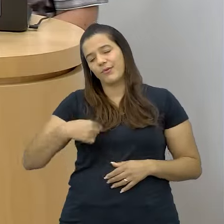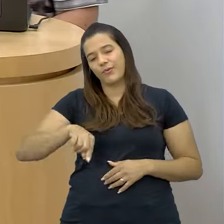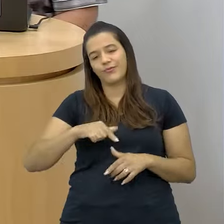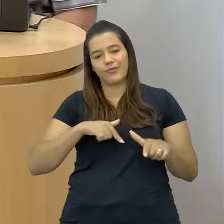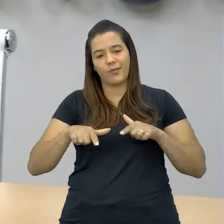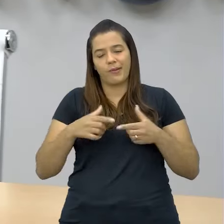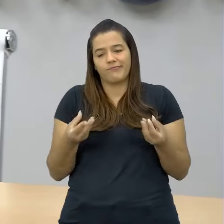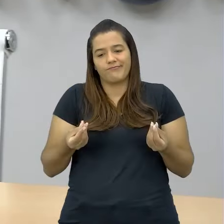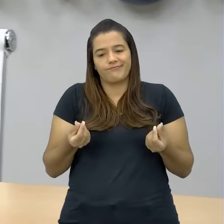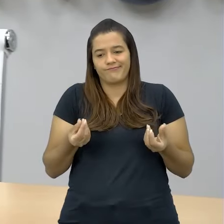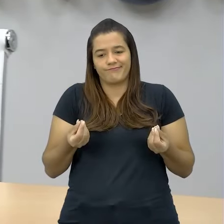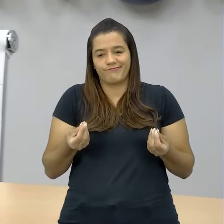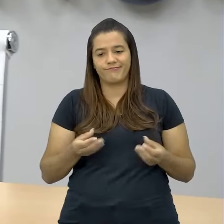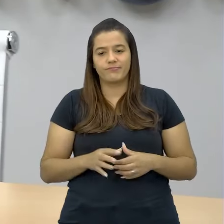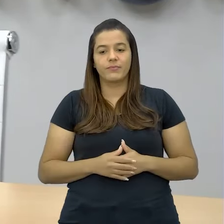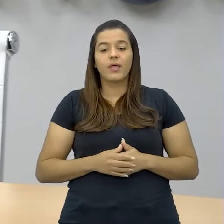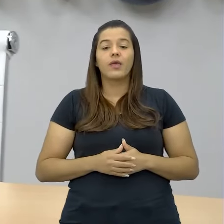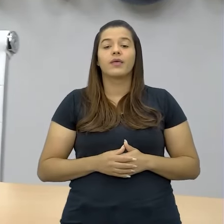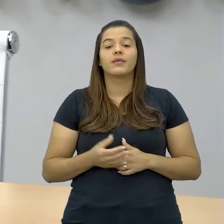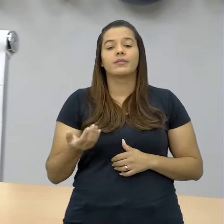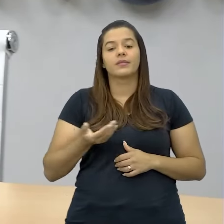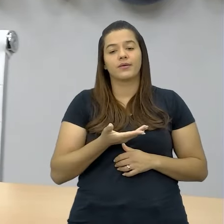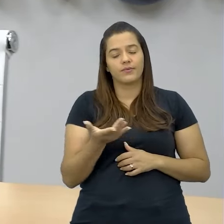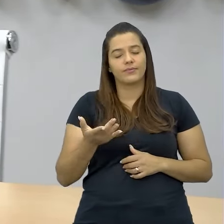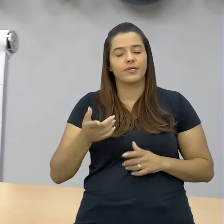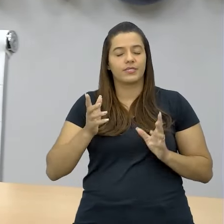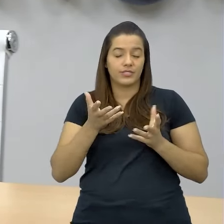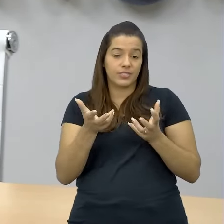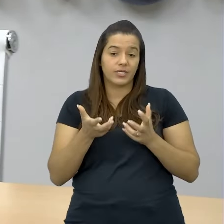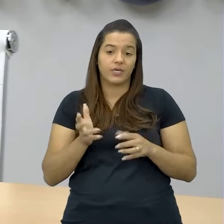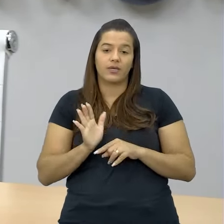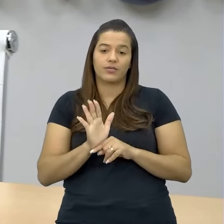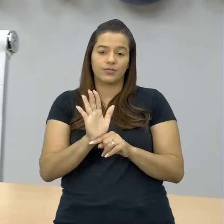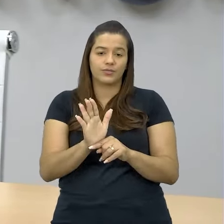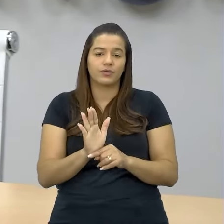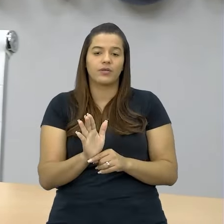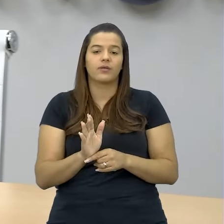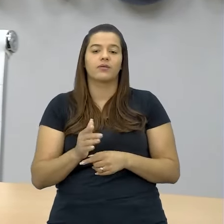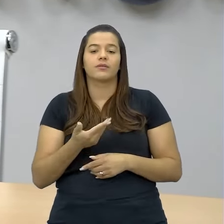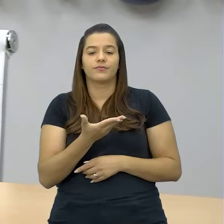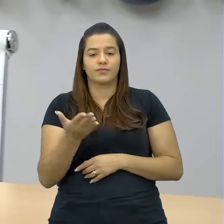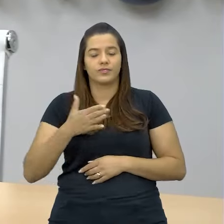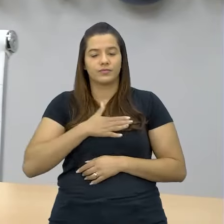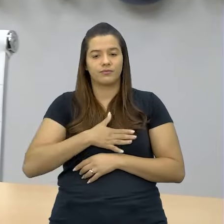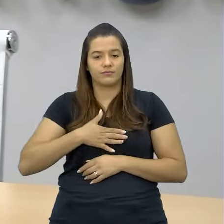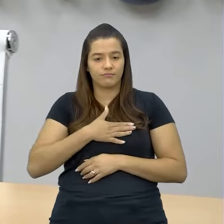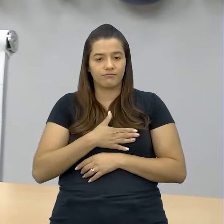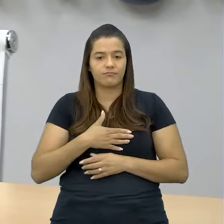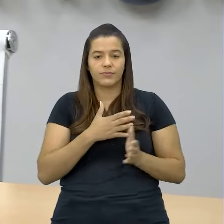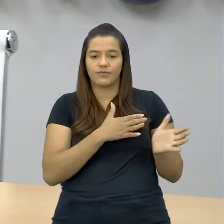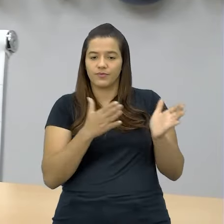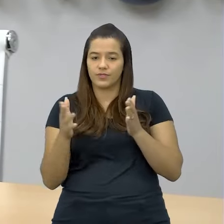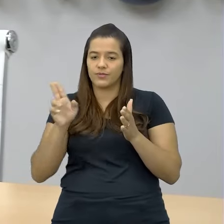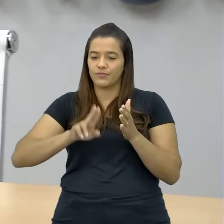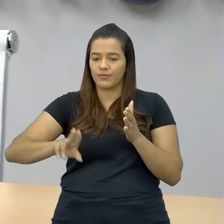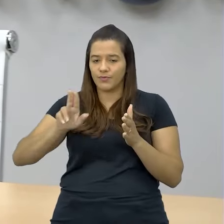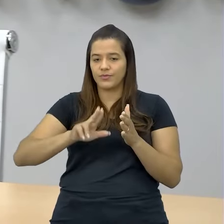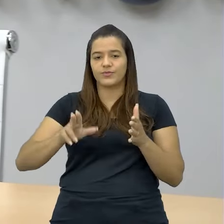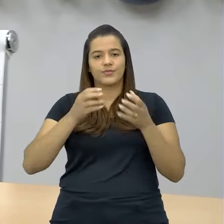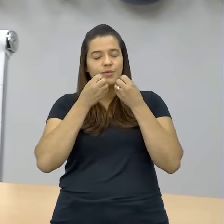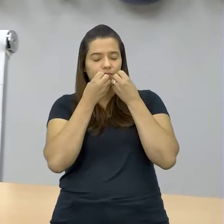Não tem utilidade, mas acho que sim, alguma coisa sempre a gente consegue passar e eles vão utilizar das